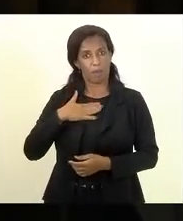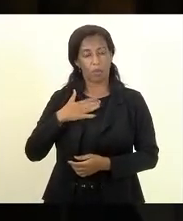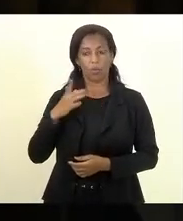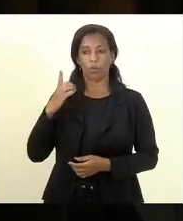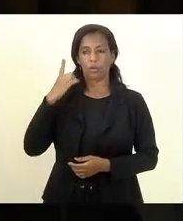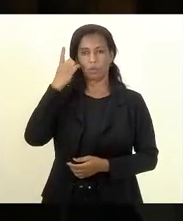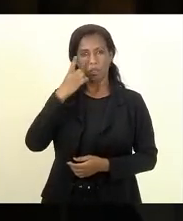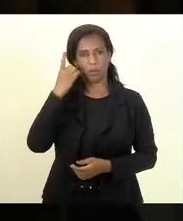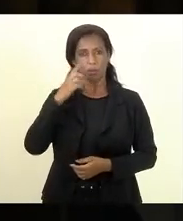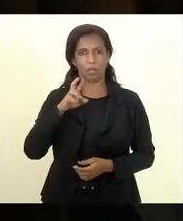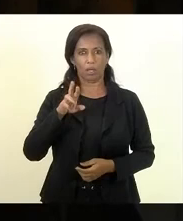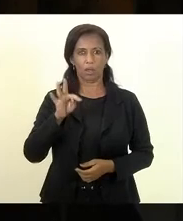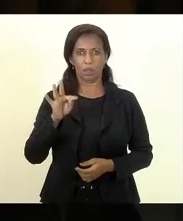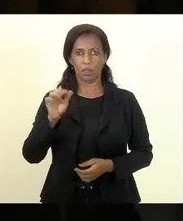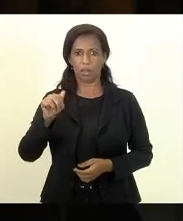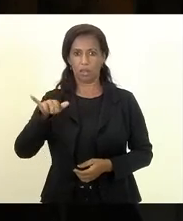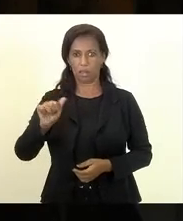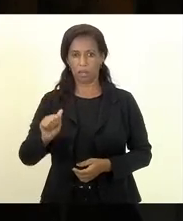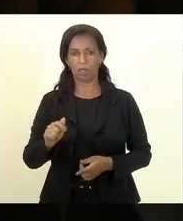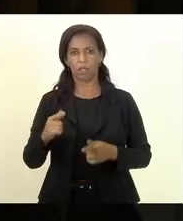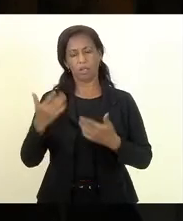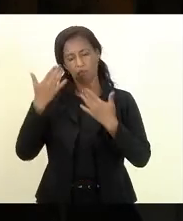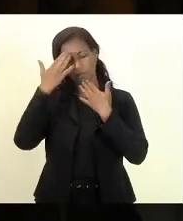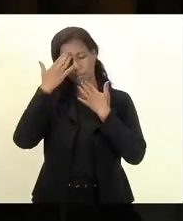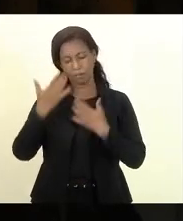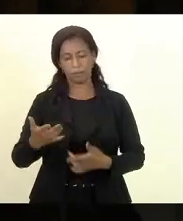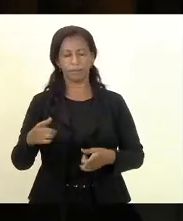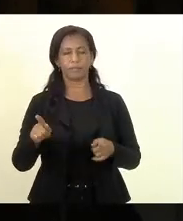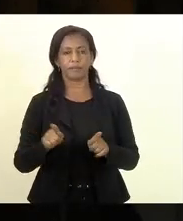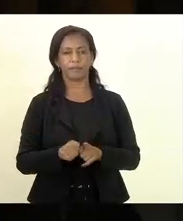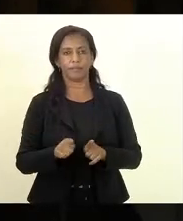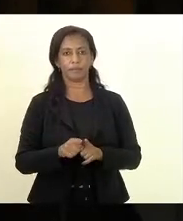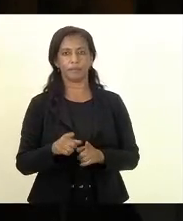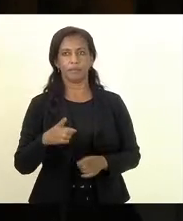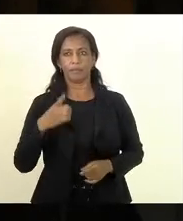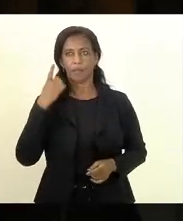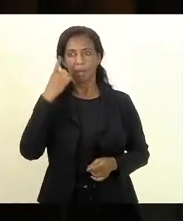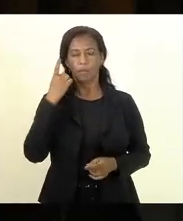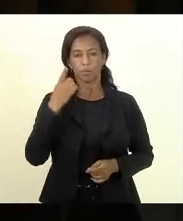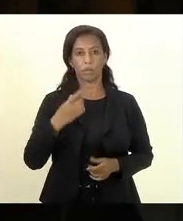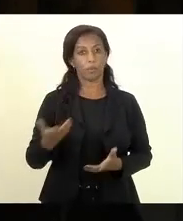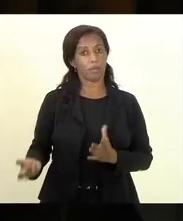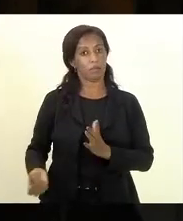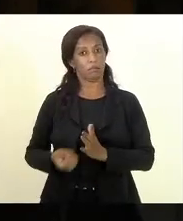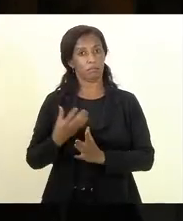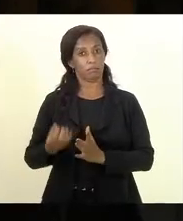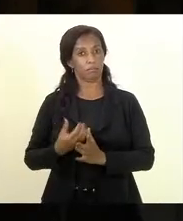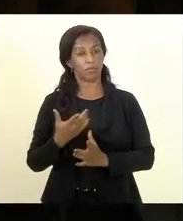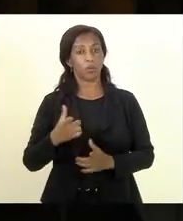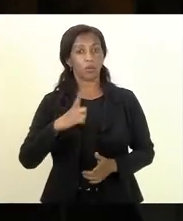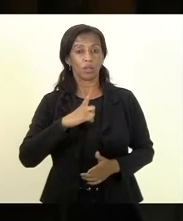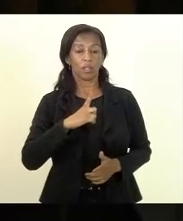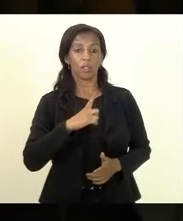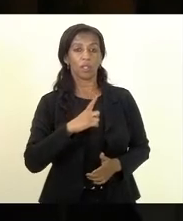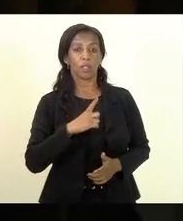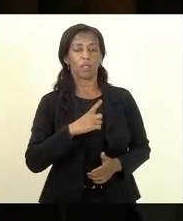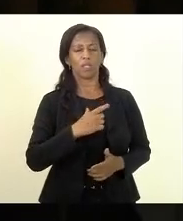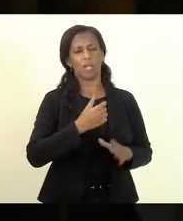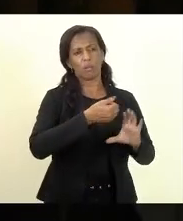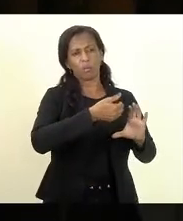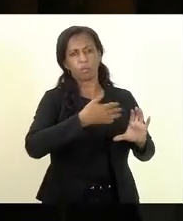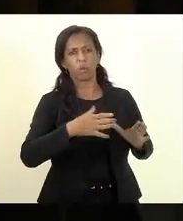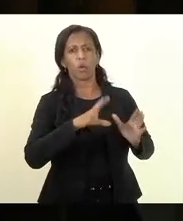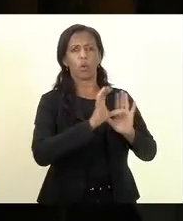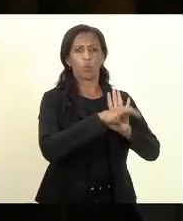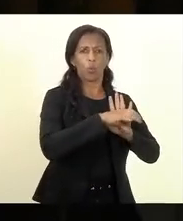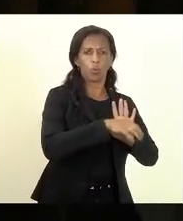Rodrigues, mas lembrar com gratidão e agradecimento à deputada Tânia por essa iniciativa, que institui uma política no Estado com diretrizes, com